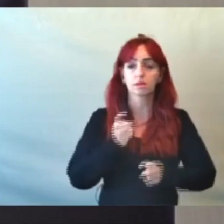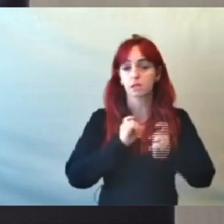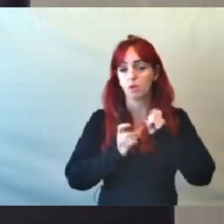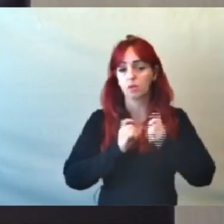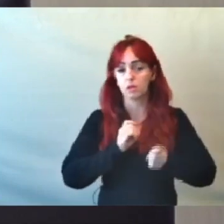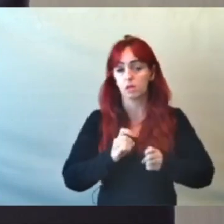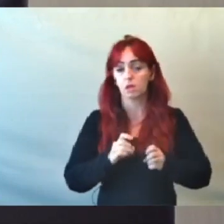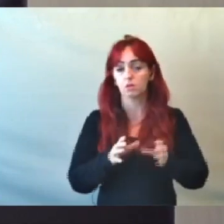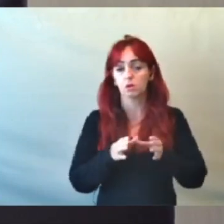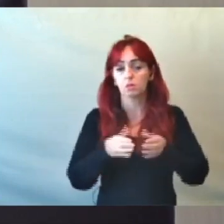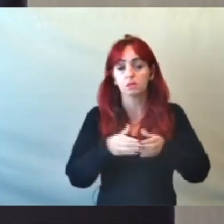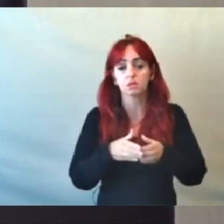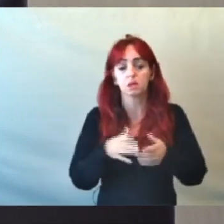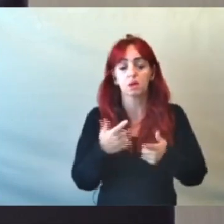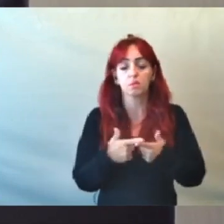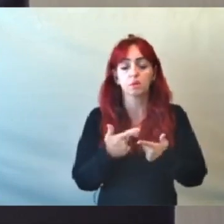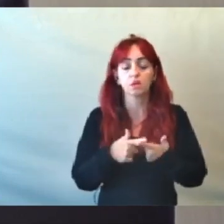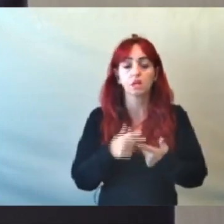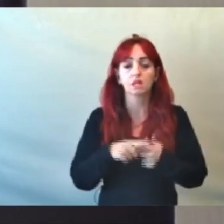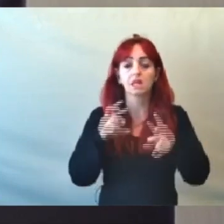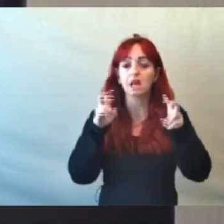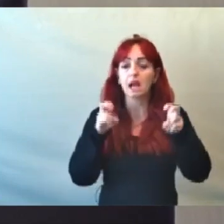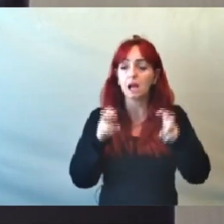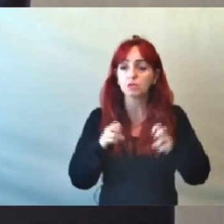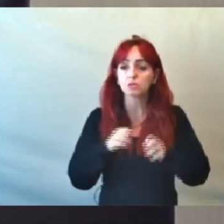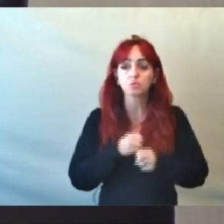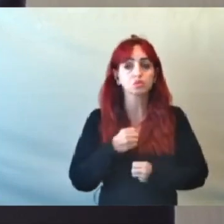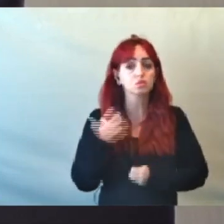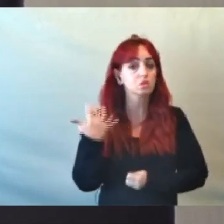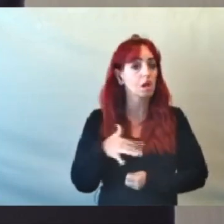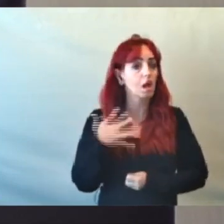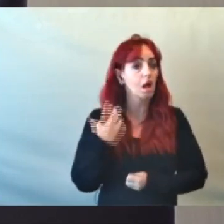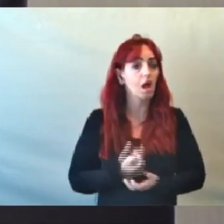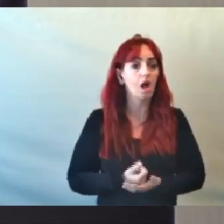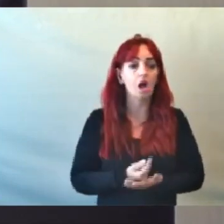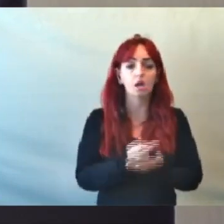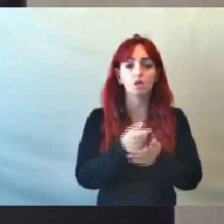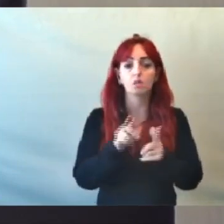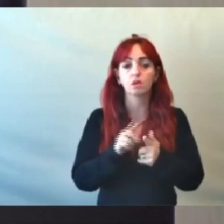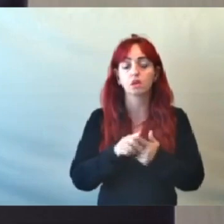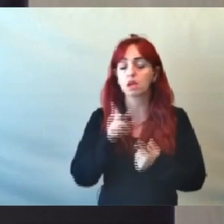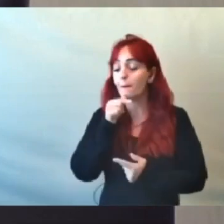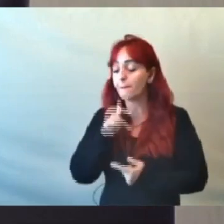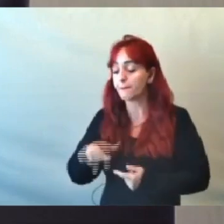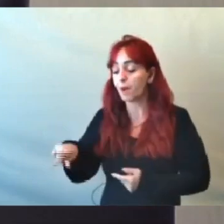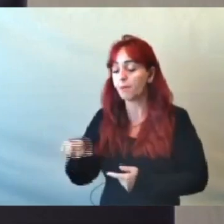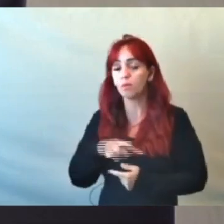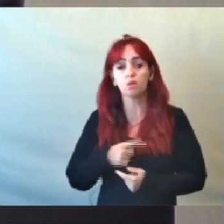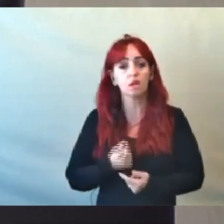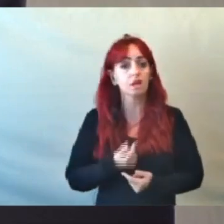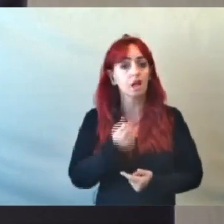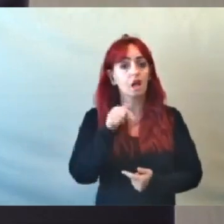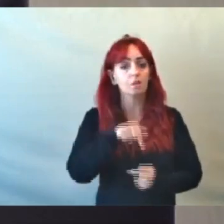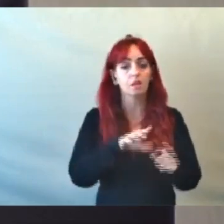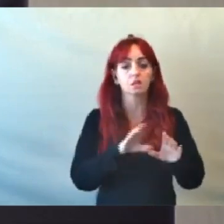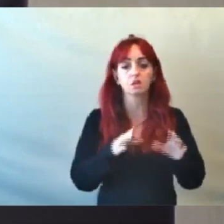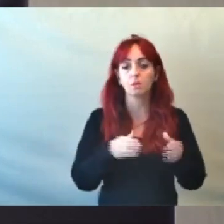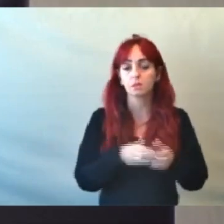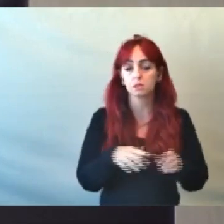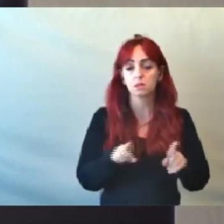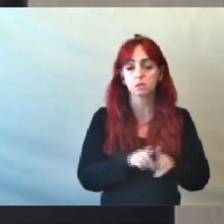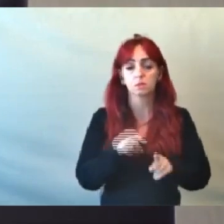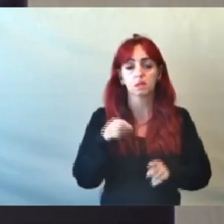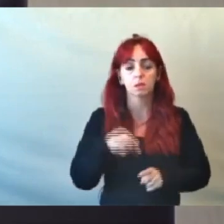trata de assuntos muito caros. A Pampulha é um assunto muito caro para essa comissão, para esse vereador também é